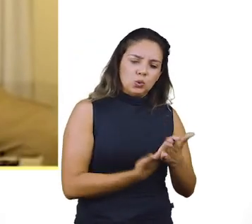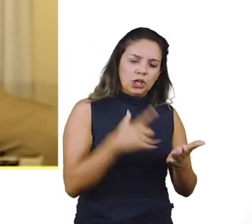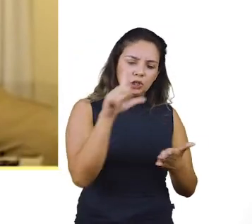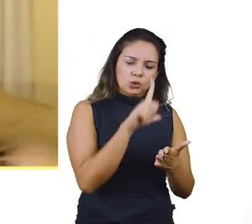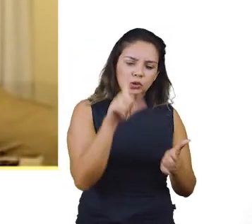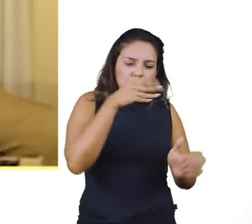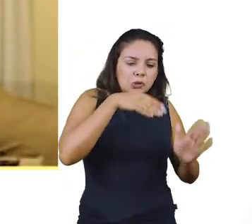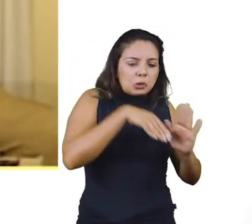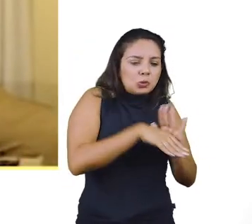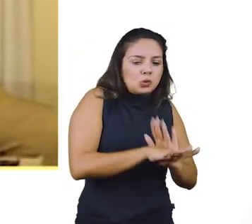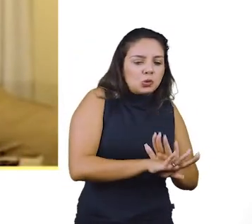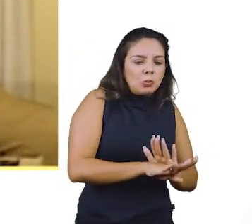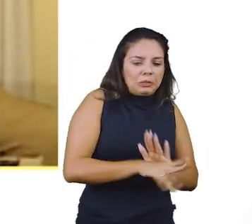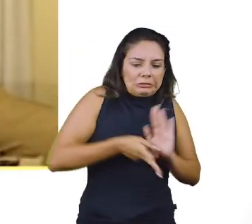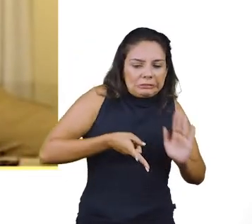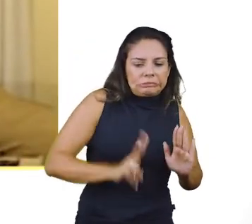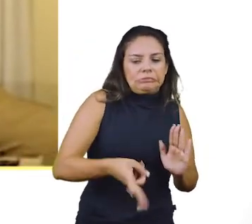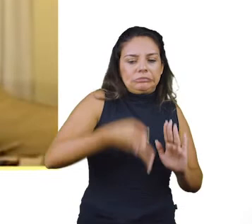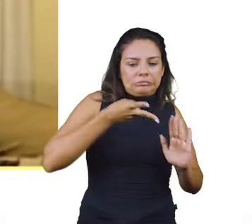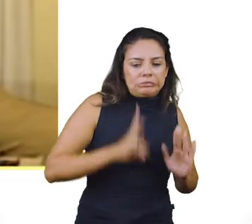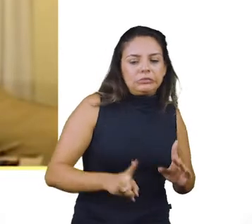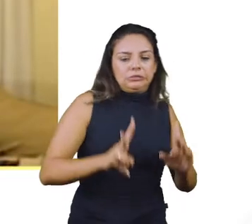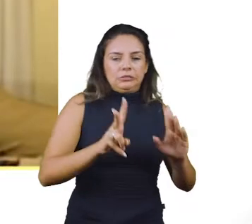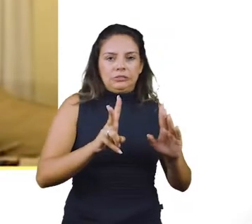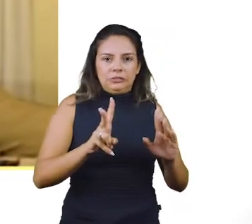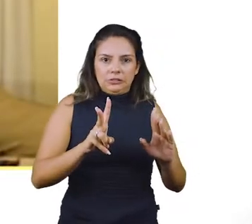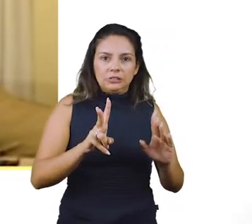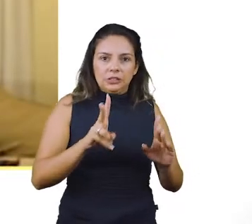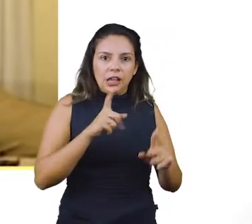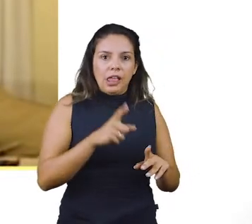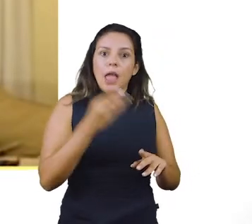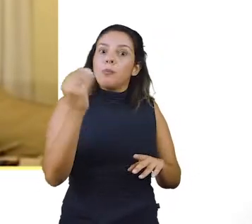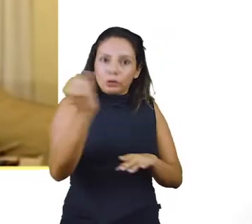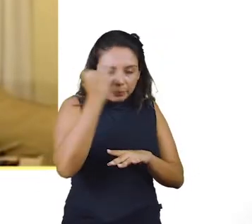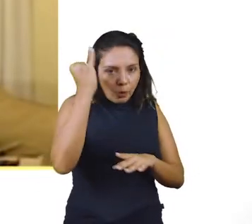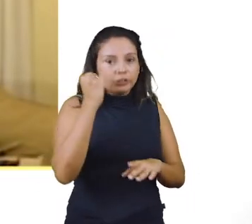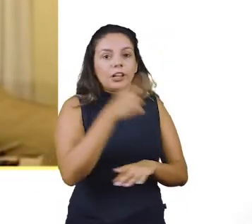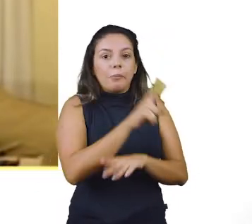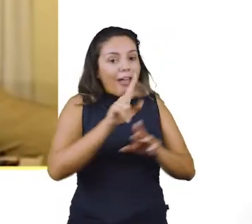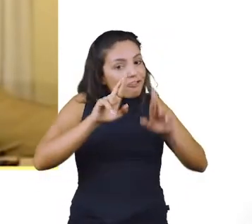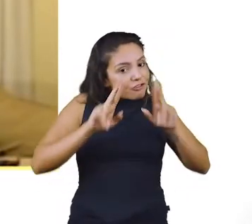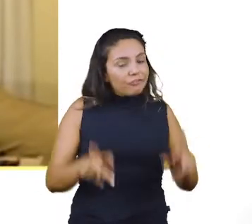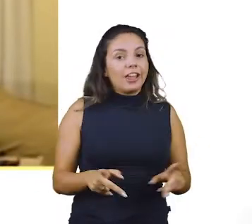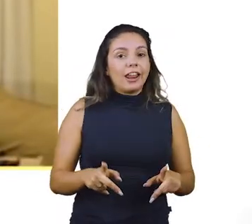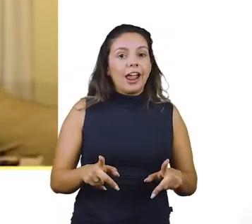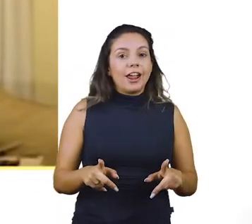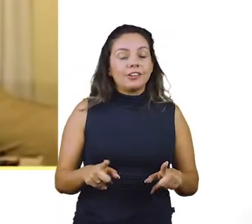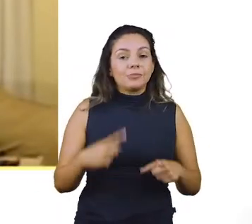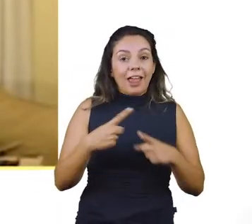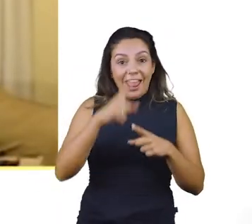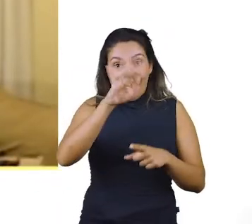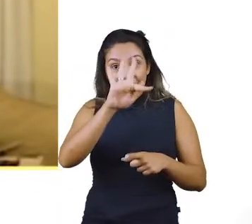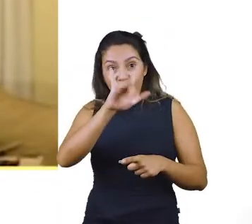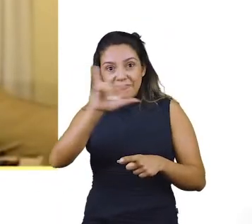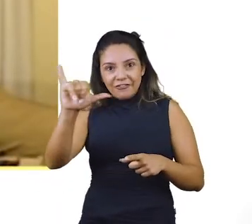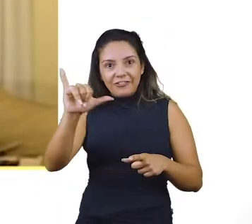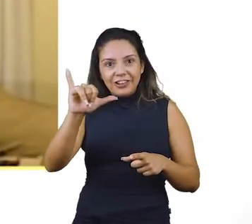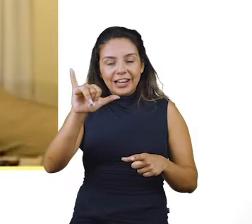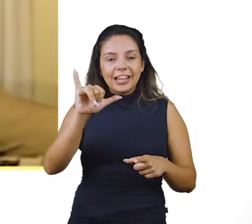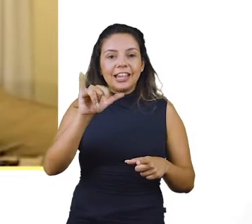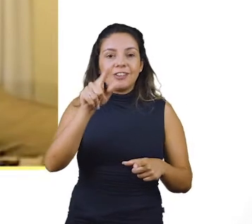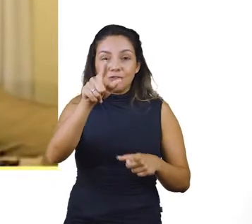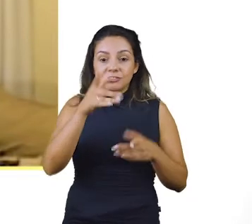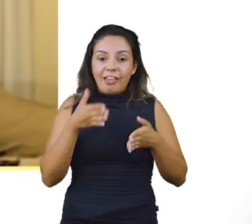acostumando e é essencial que haja. Ali no Fli você tem um momento que a cidade para falar, para